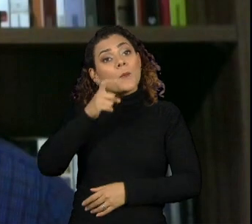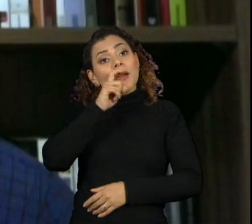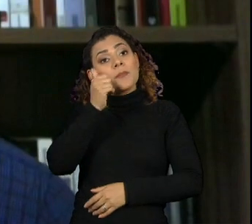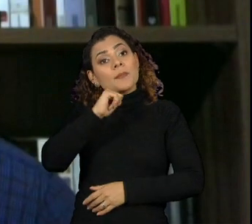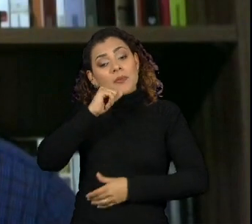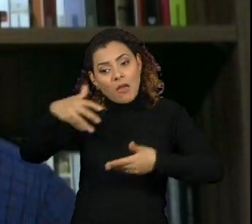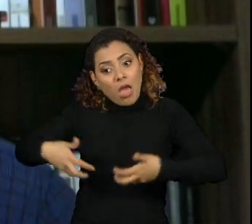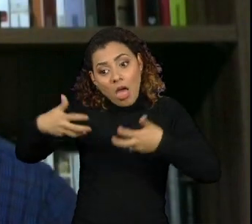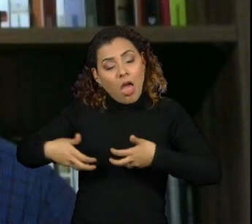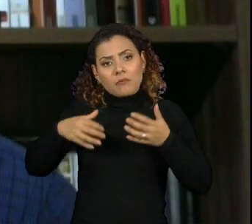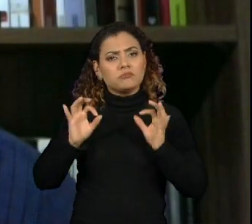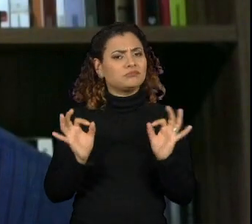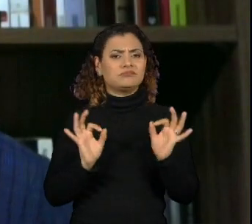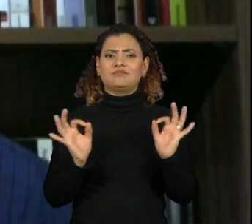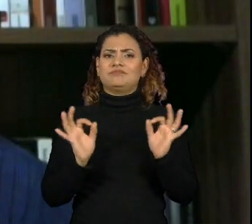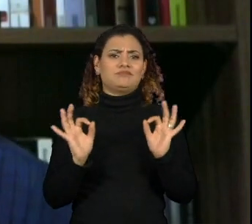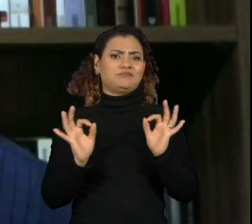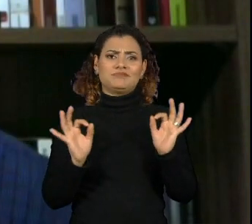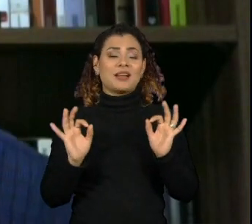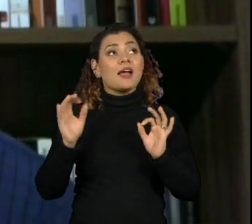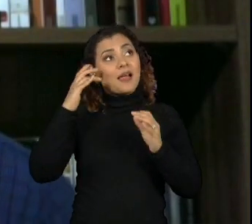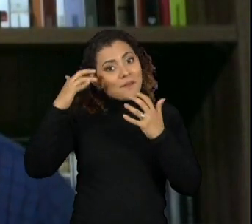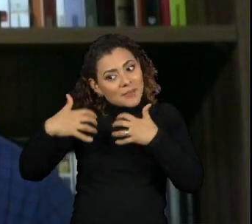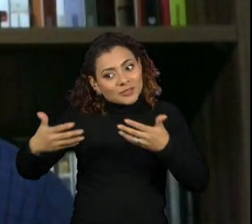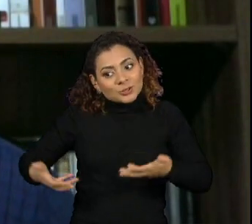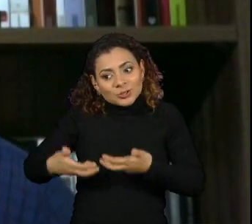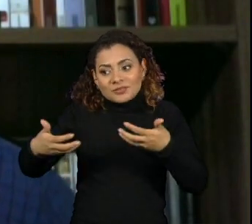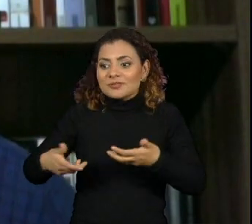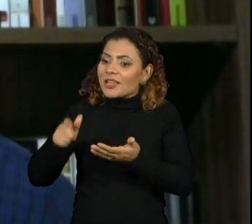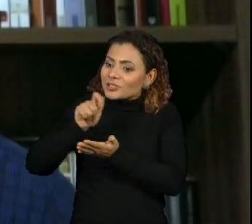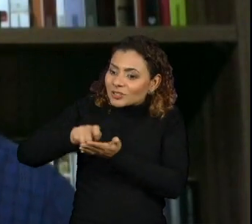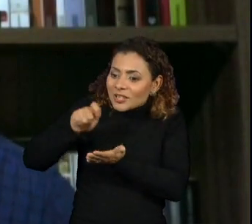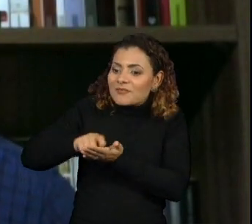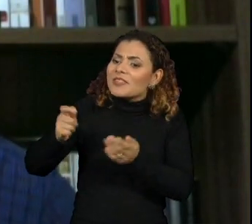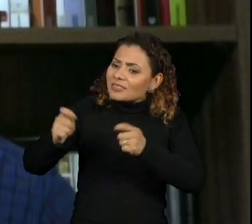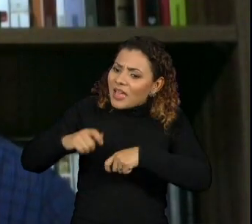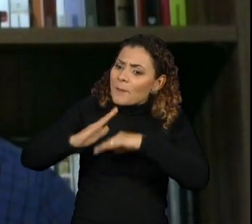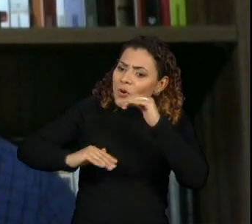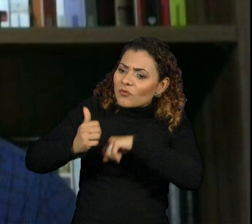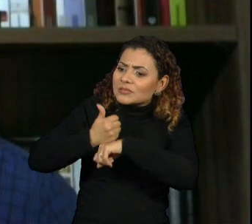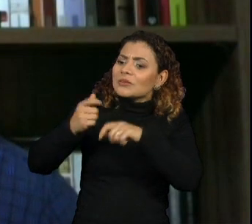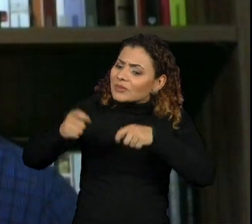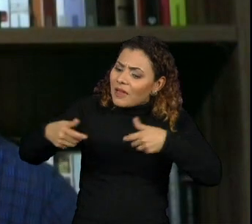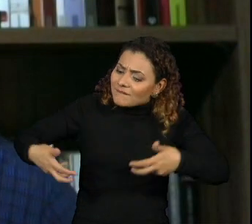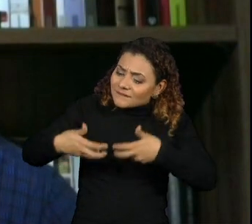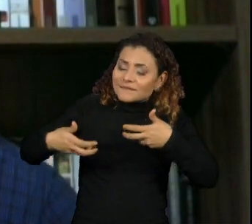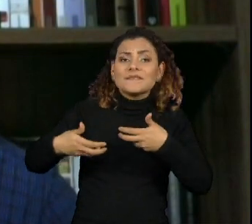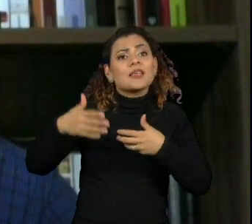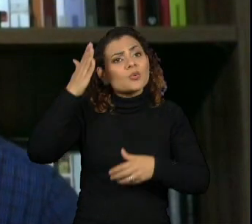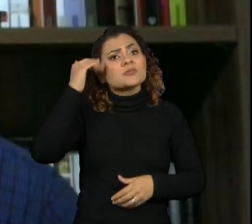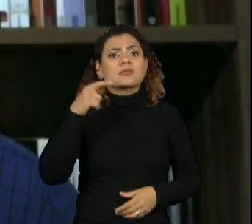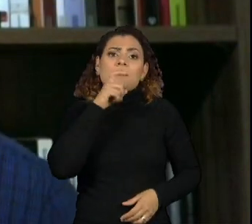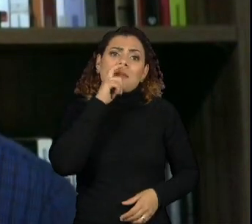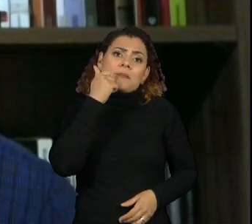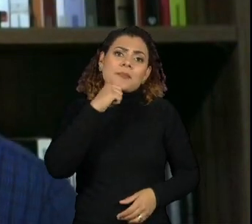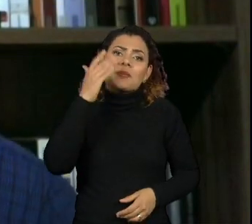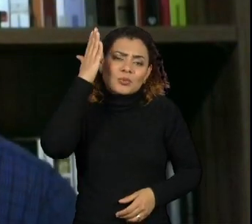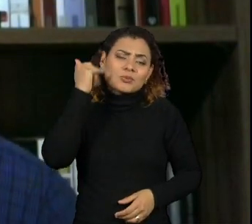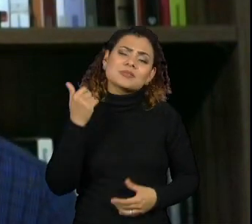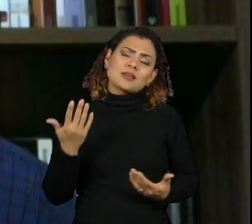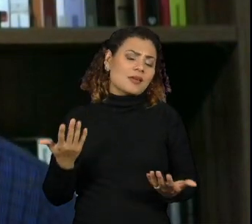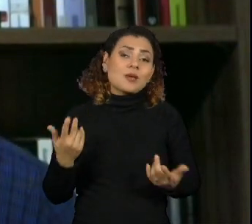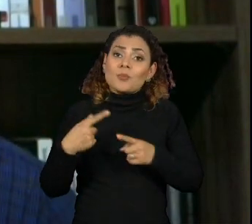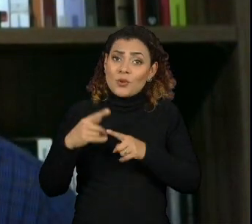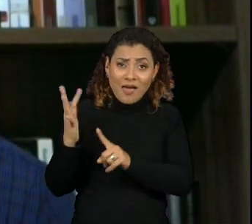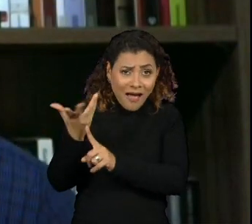encorajaram a pensar a escrita como uma profissão, e eu compreendo eles perfeitamente, porque viver